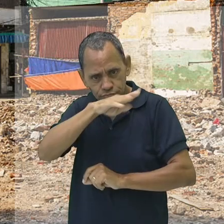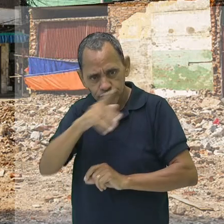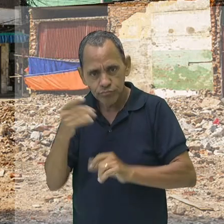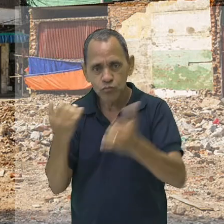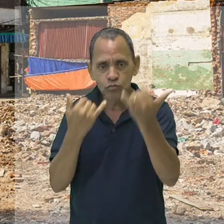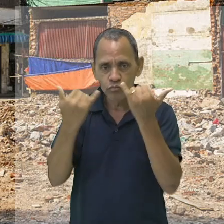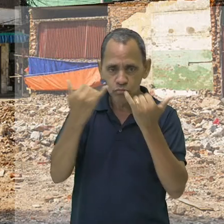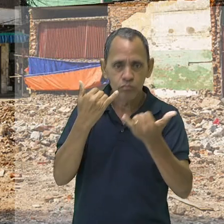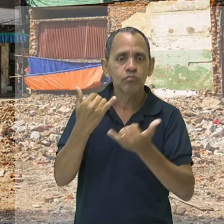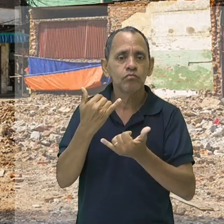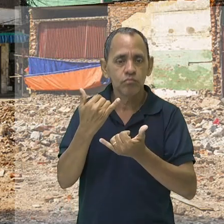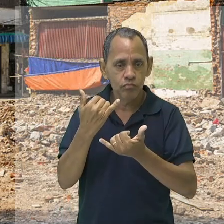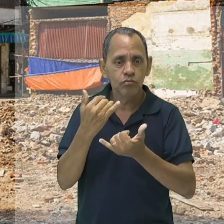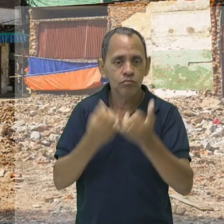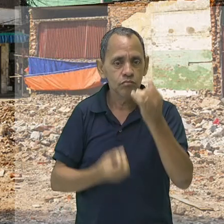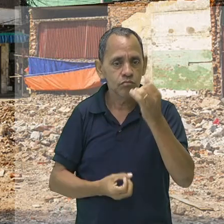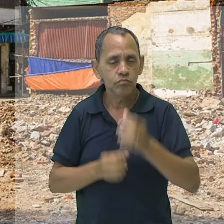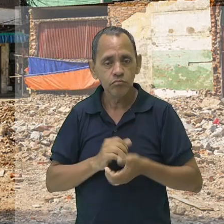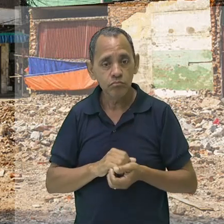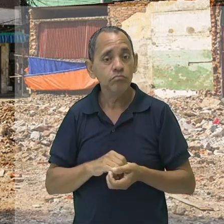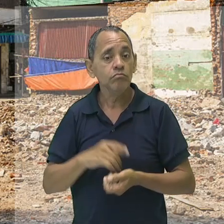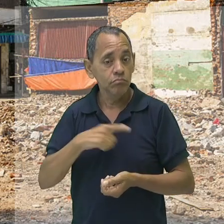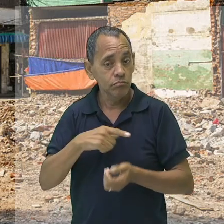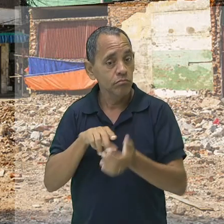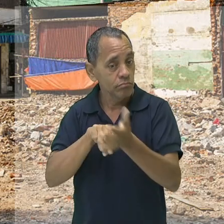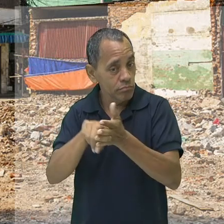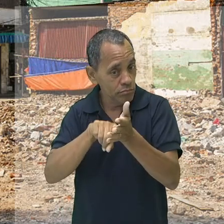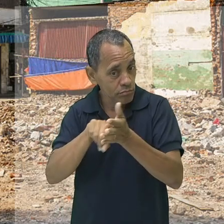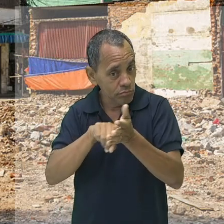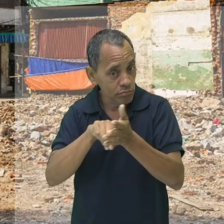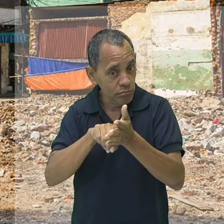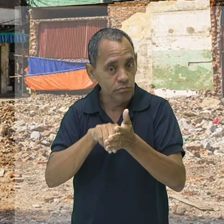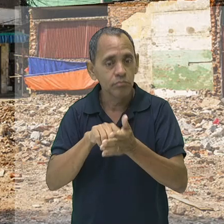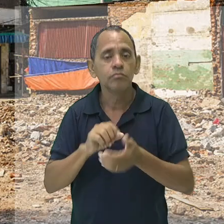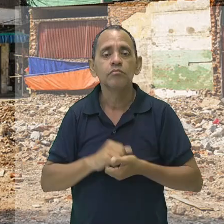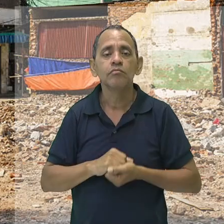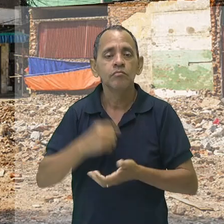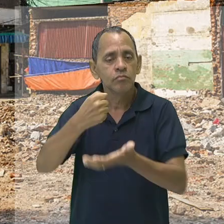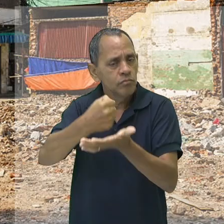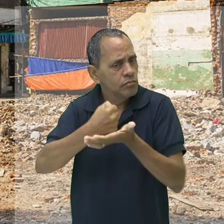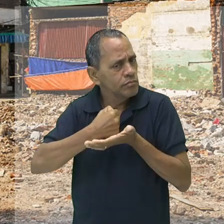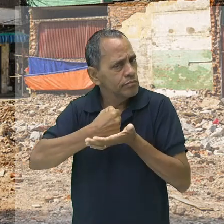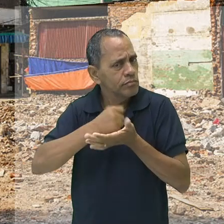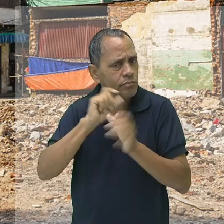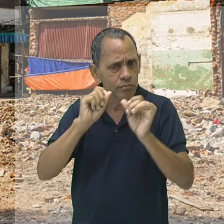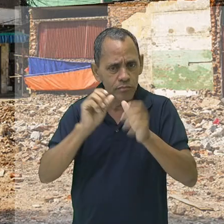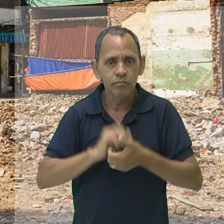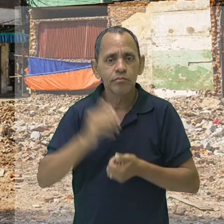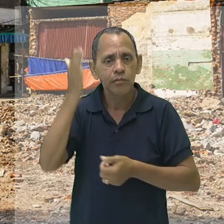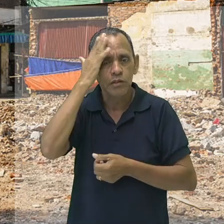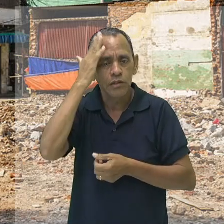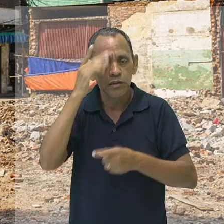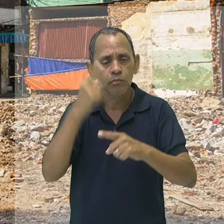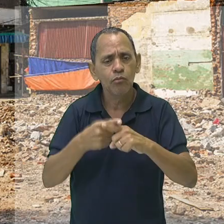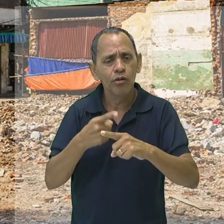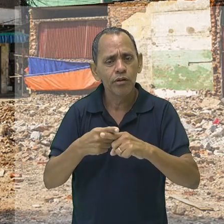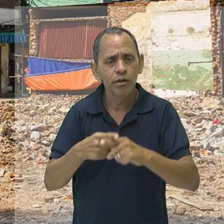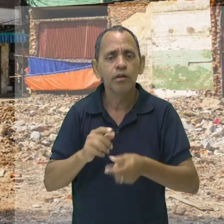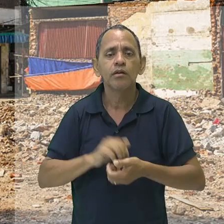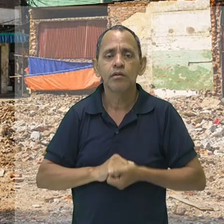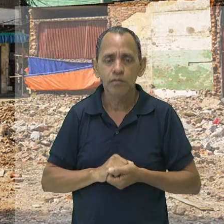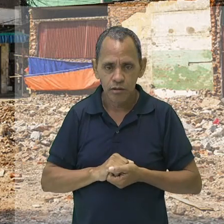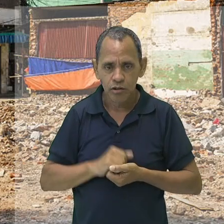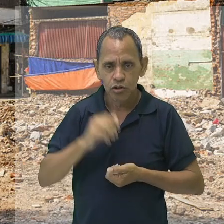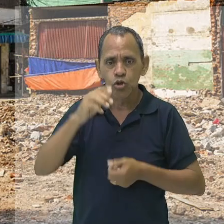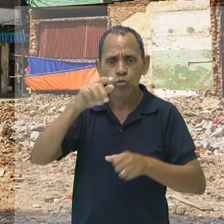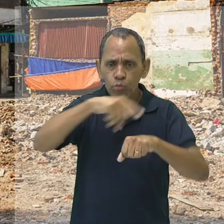que são levantadas a partir de pesquisas para fazer a gente entender por que isso aqui ainda está desse jeito, enquanto tem gente ali,